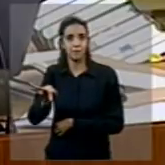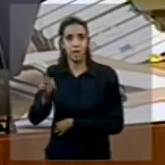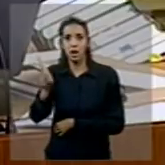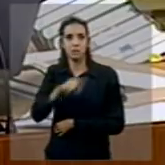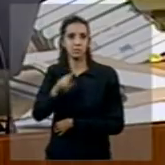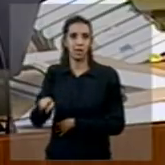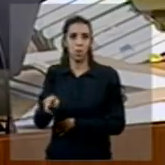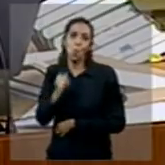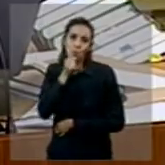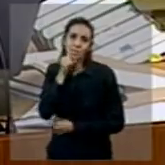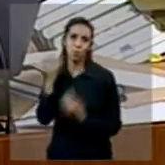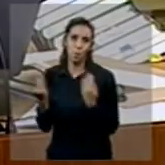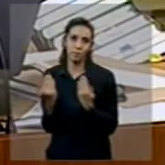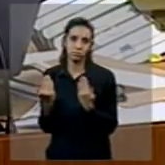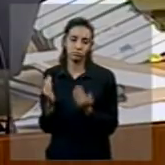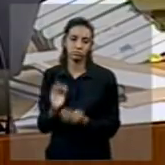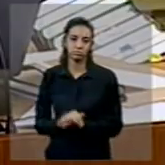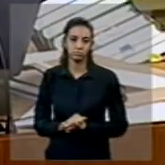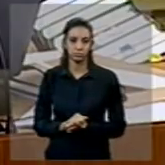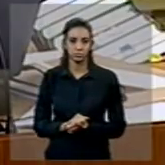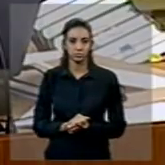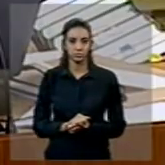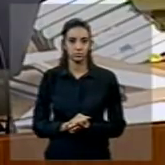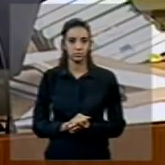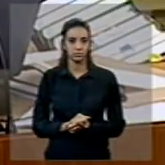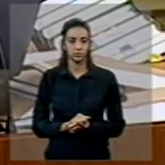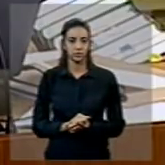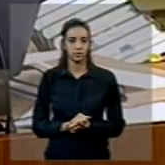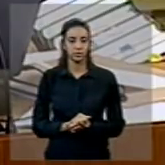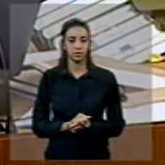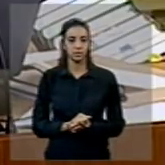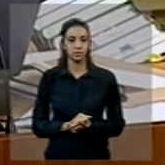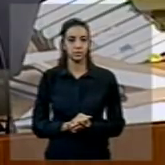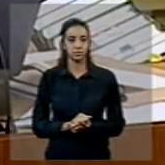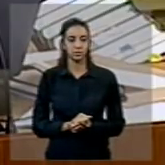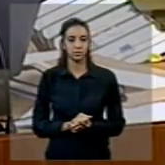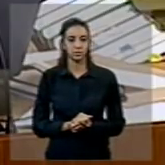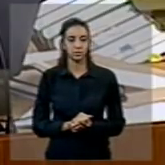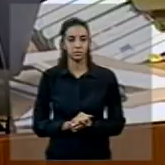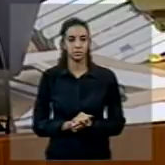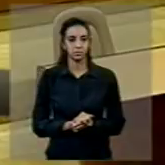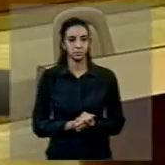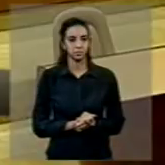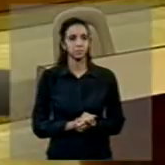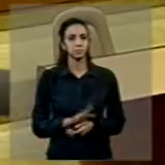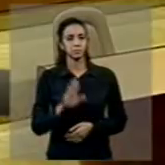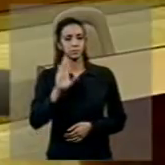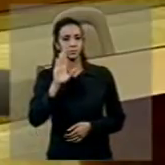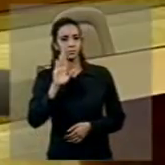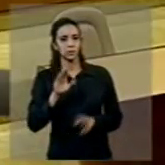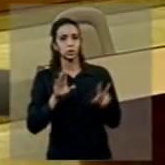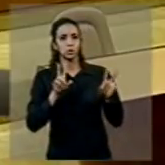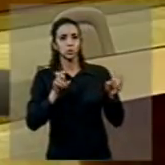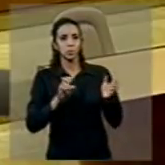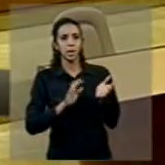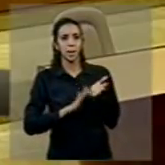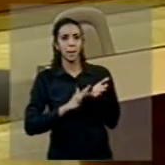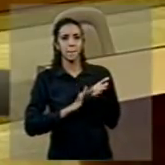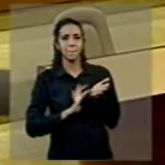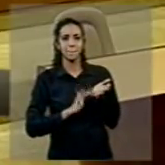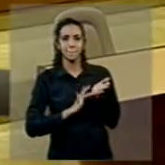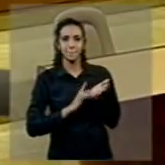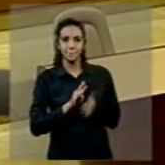cassados. Por uma determinação burocrática, pois não. Se me permite? Sim. O caso de biometria, um caso conhecido aqui de